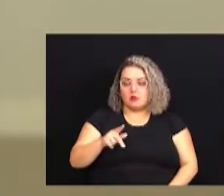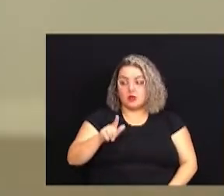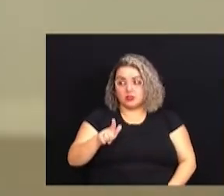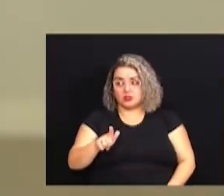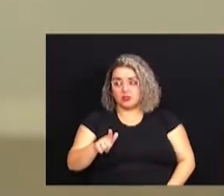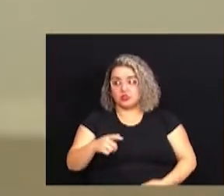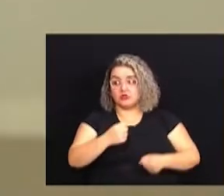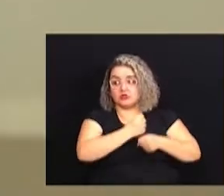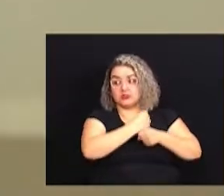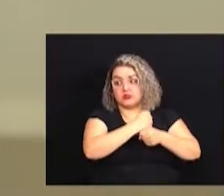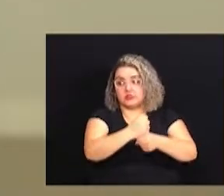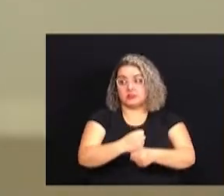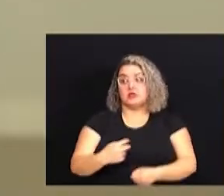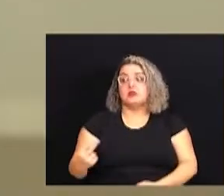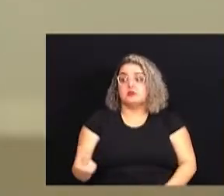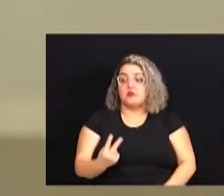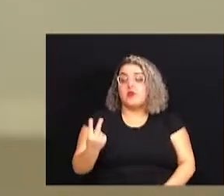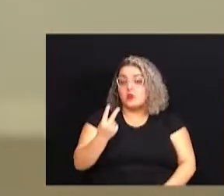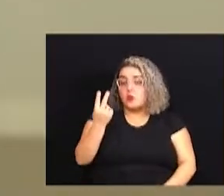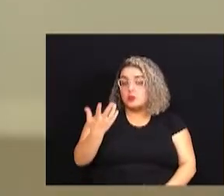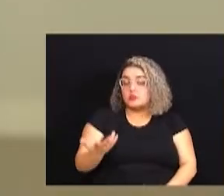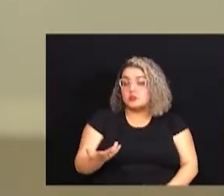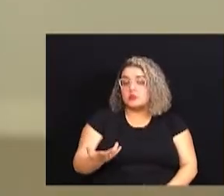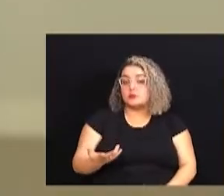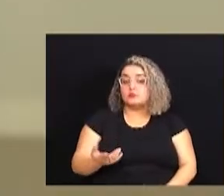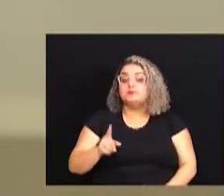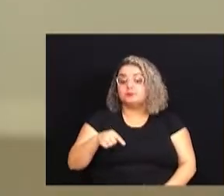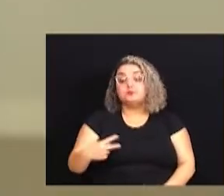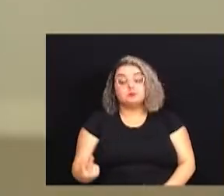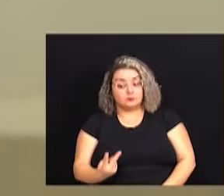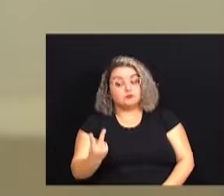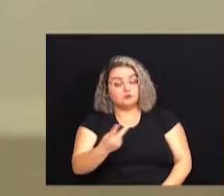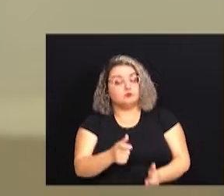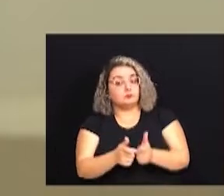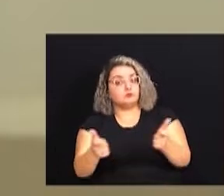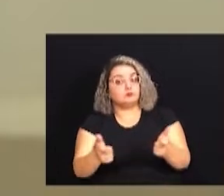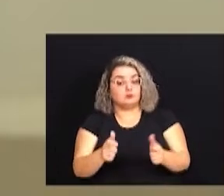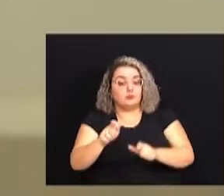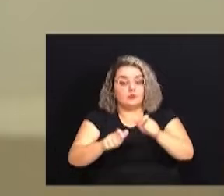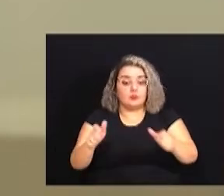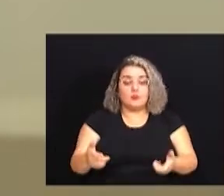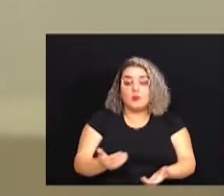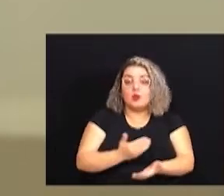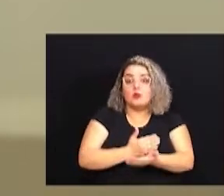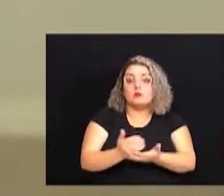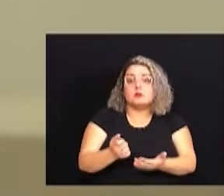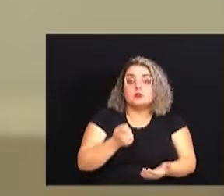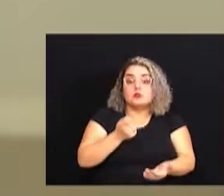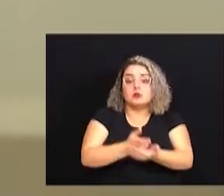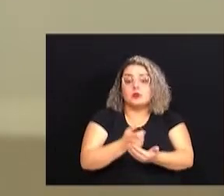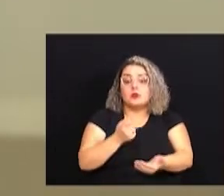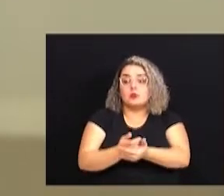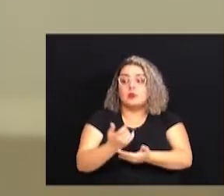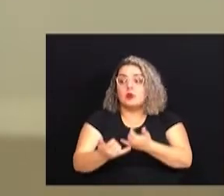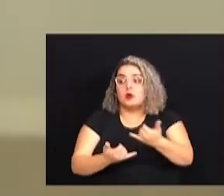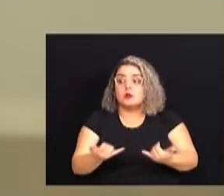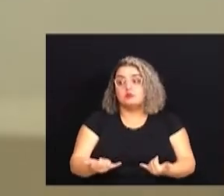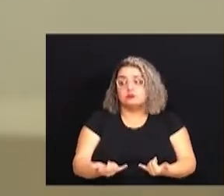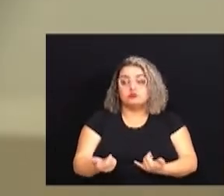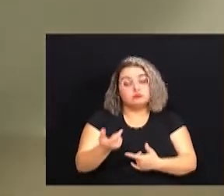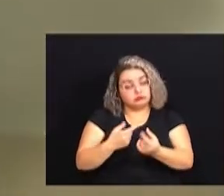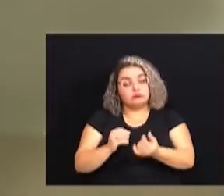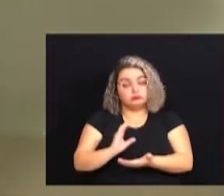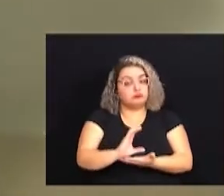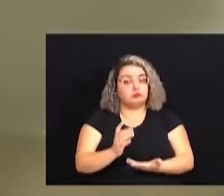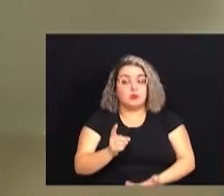são lançados e anos depois eles se valorizam. Essa valorização ela é tão grande que muitas pessoas começaram a comprar esses jogos